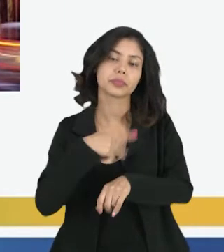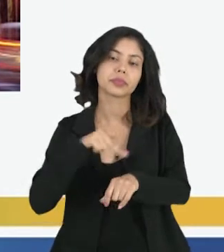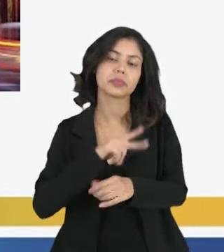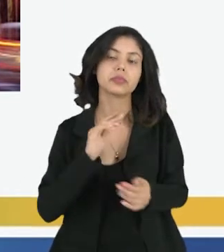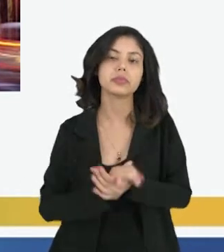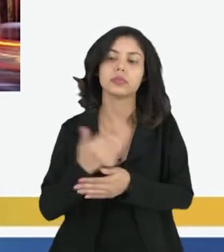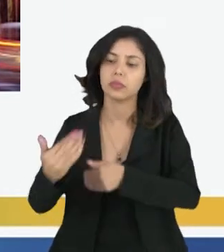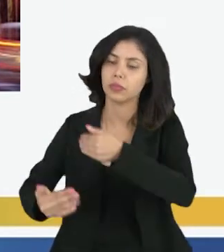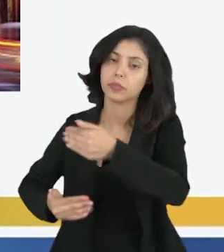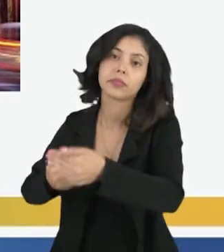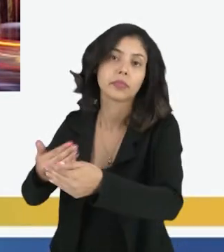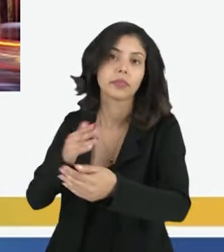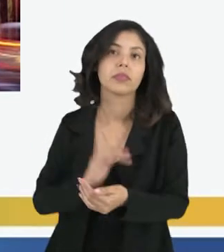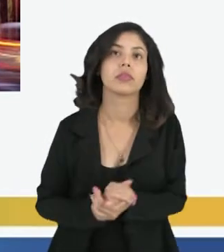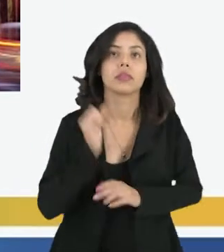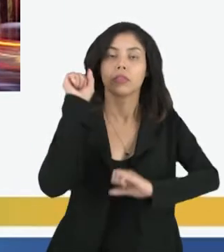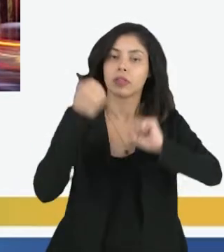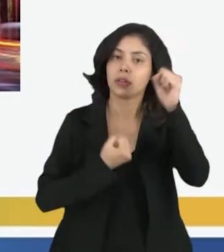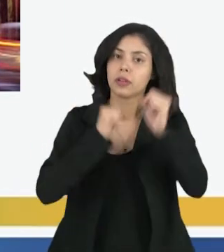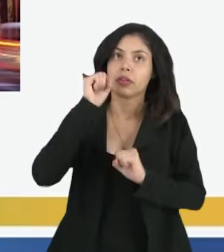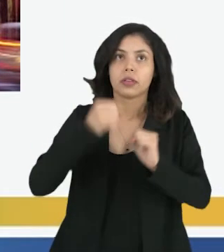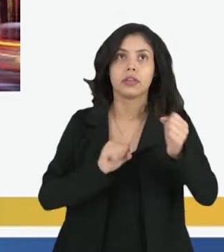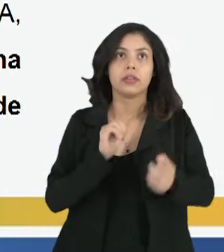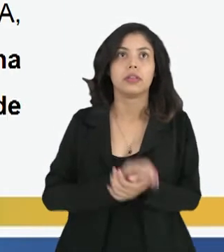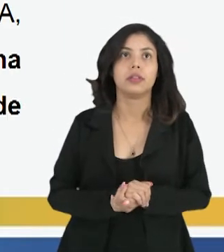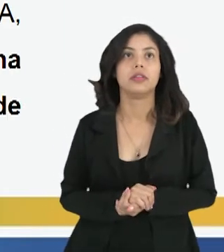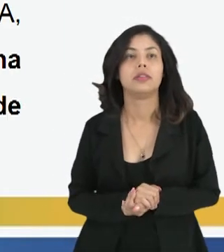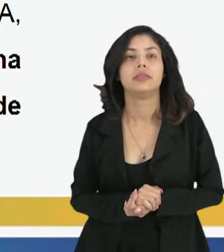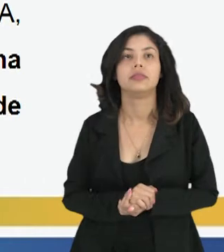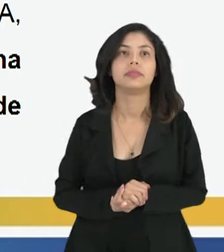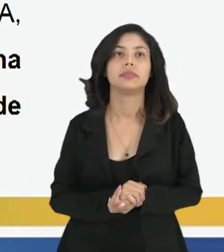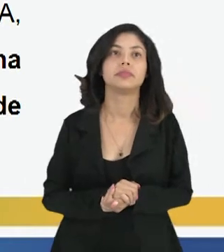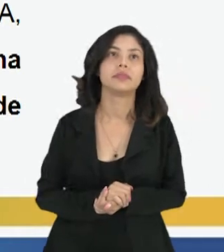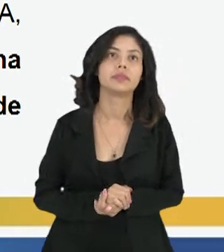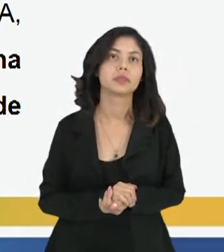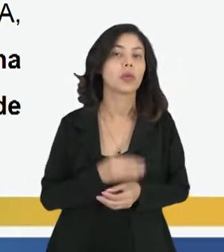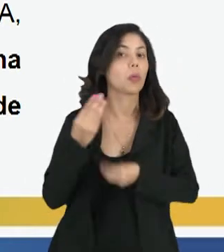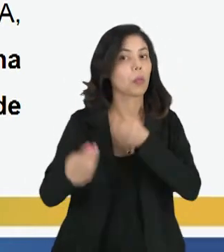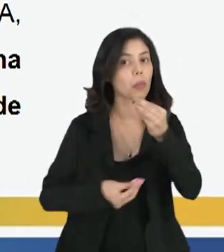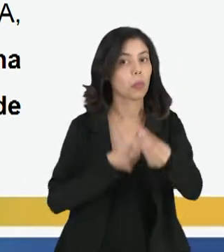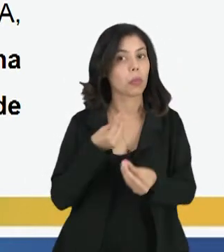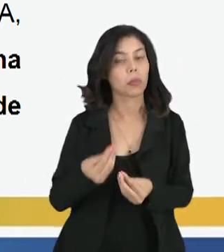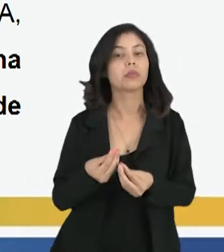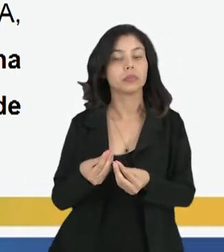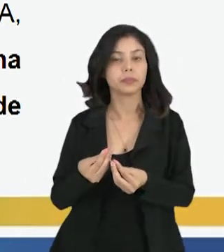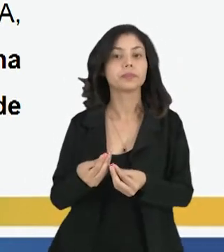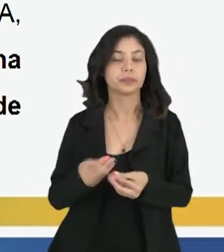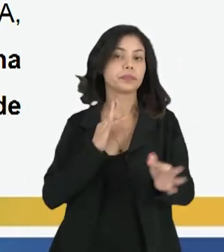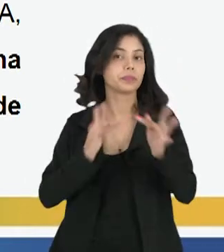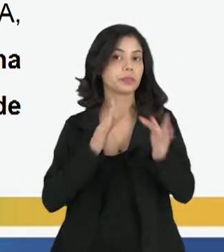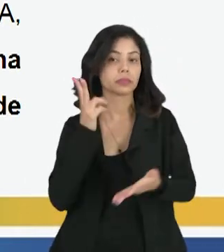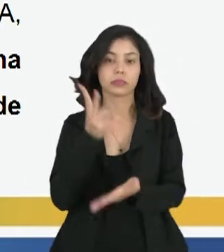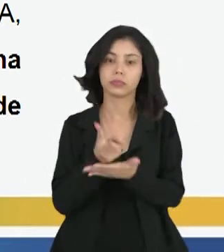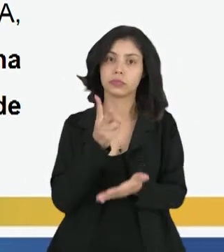países desenvolvidos industrialmente. Quanto aos aspectos físicos dessa